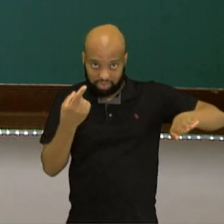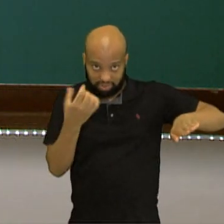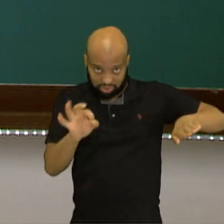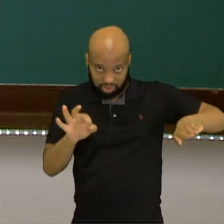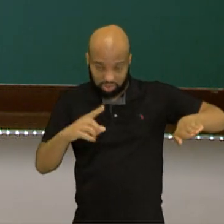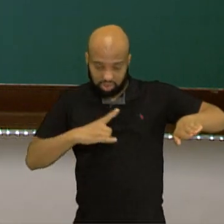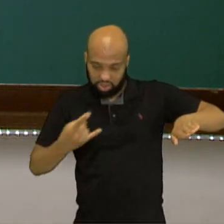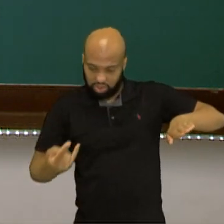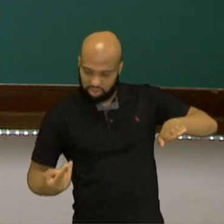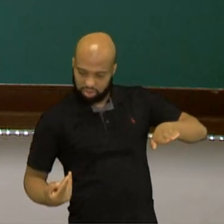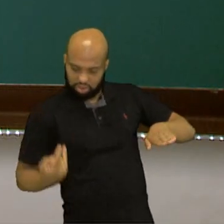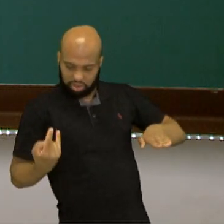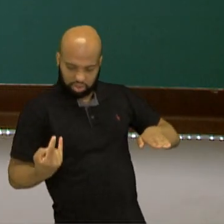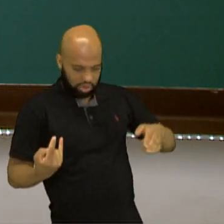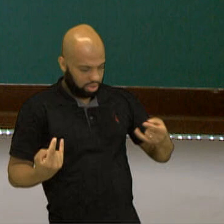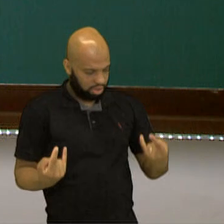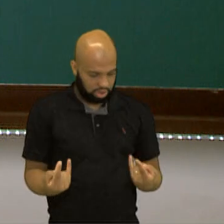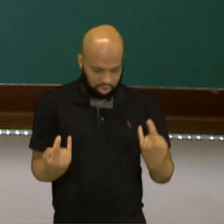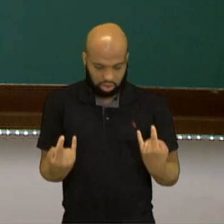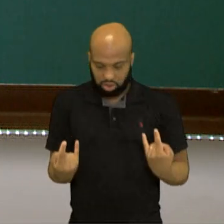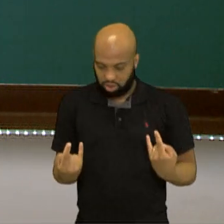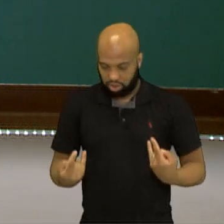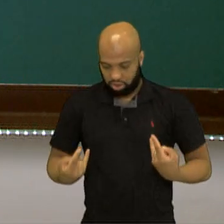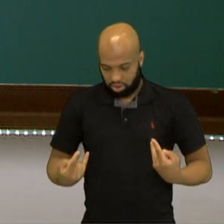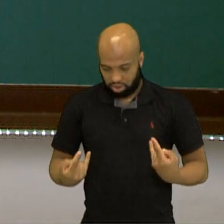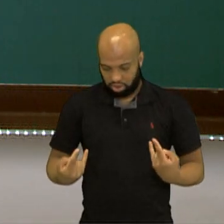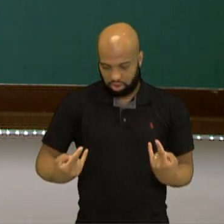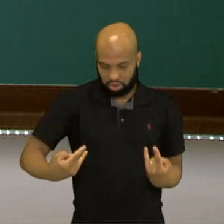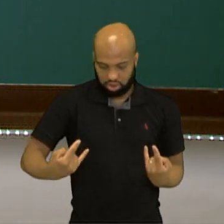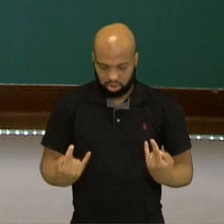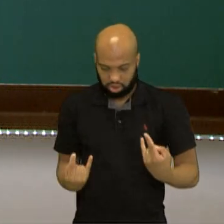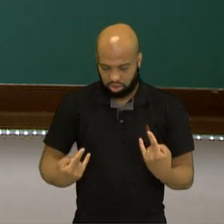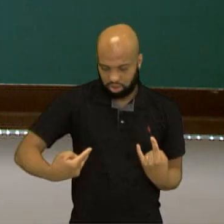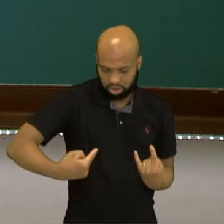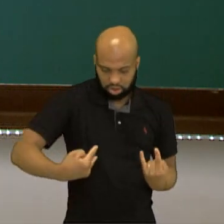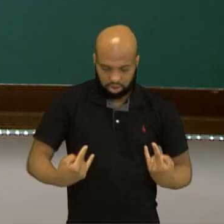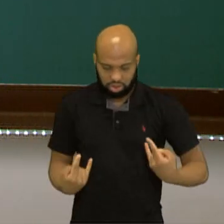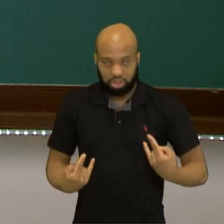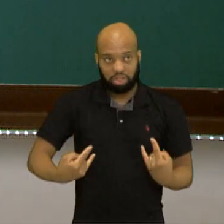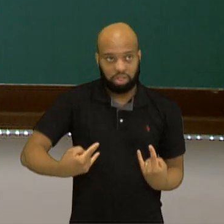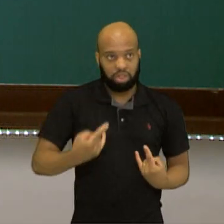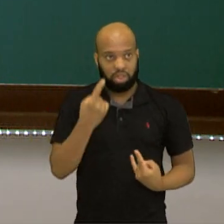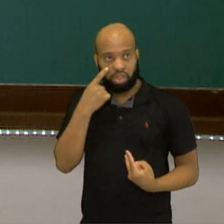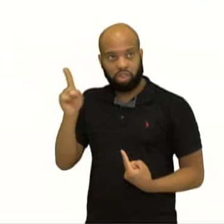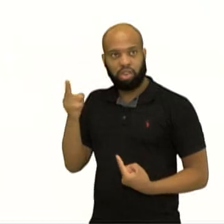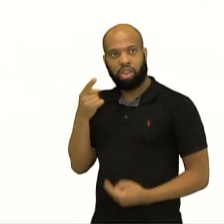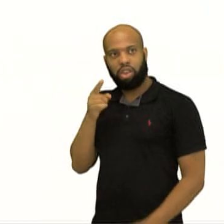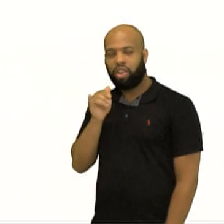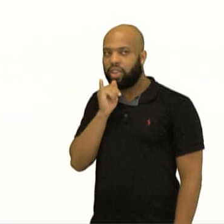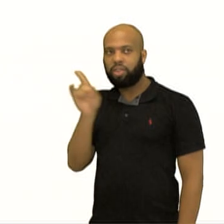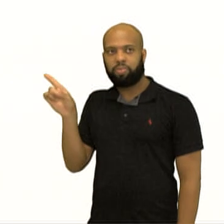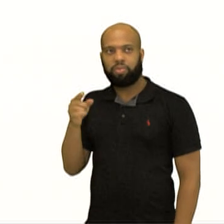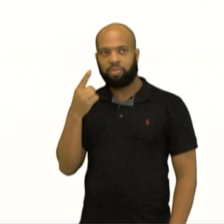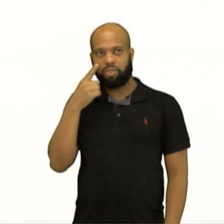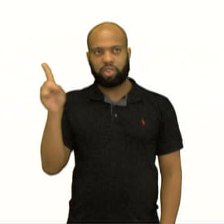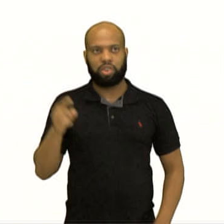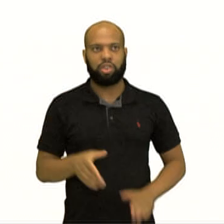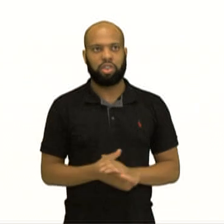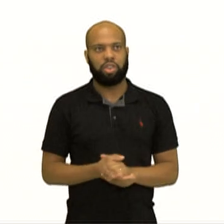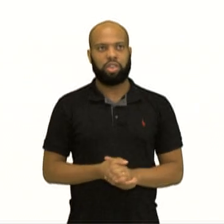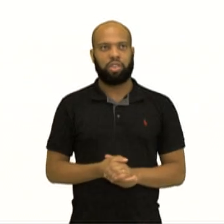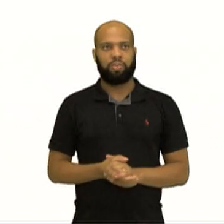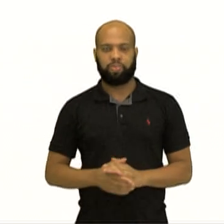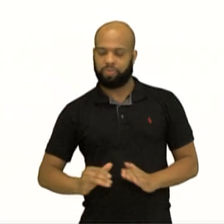Que sustentam o skate e dão equilíbrio. Então, os trucks eles vão embaixo ali do skate. Então, aqui está um truck, ó, e aqui